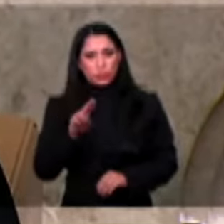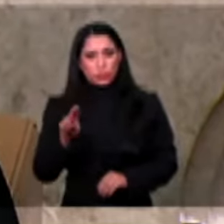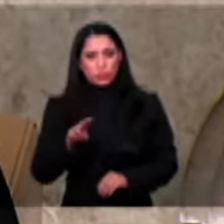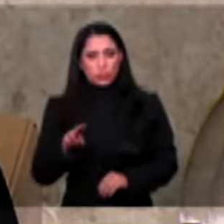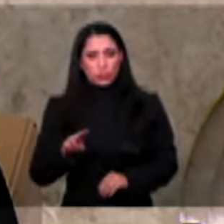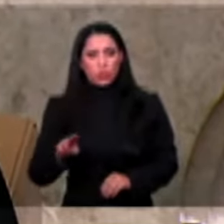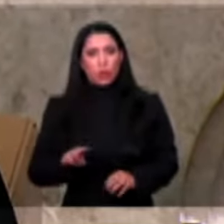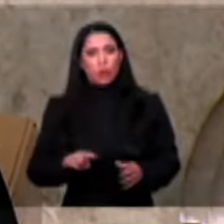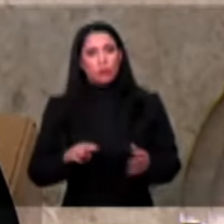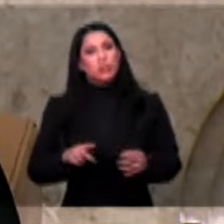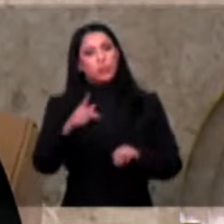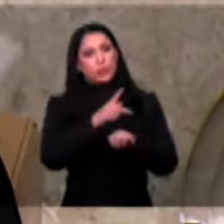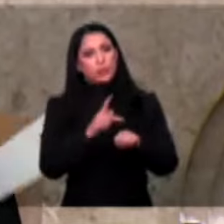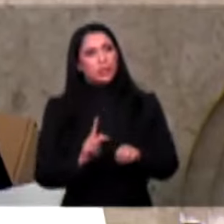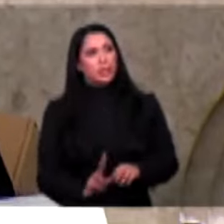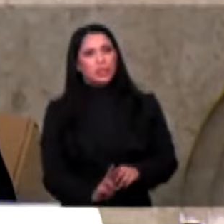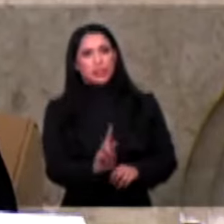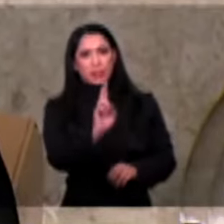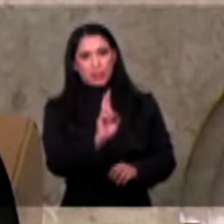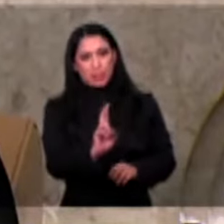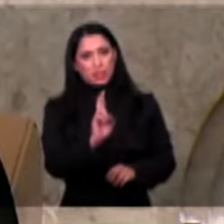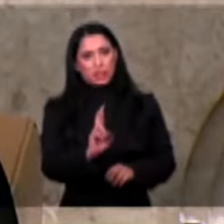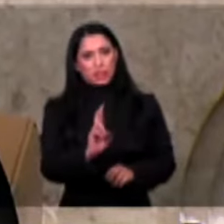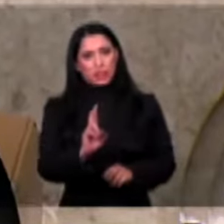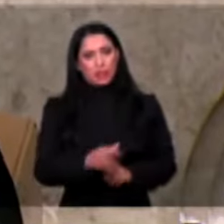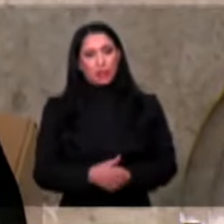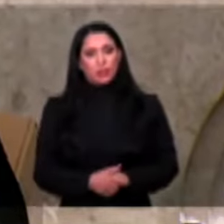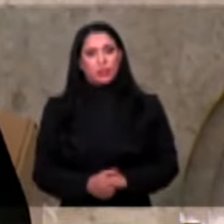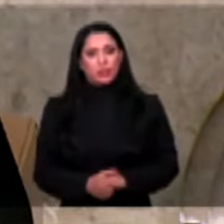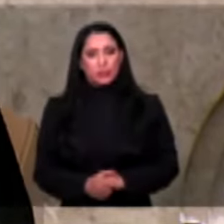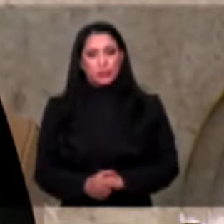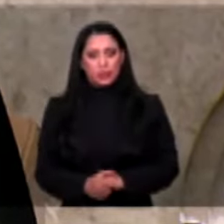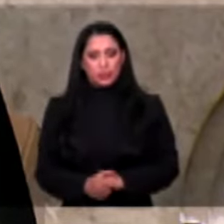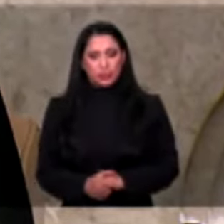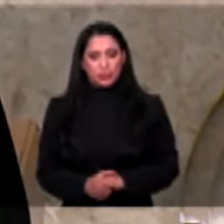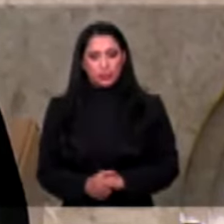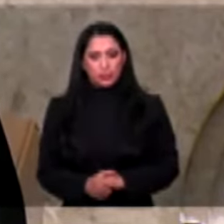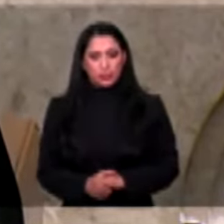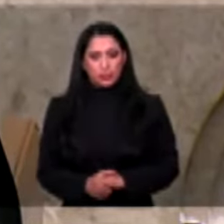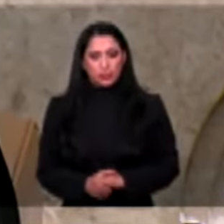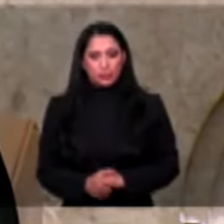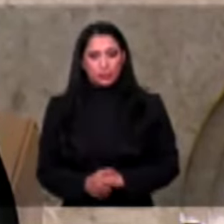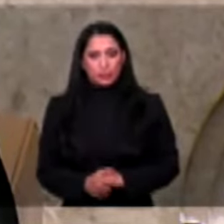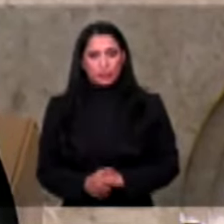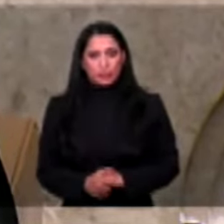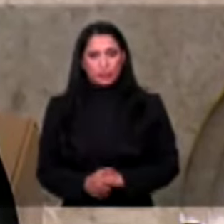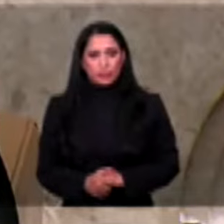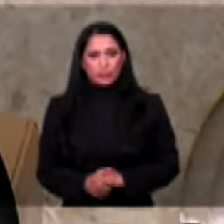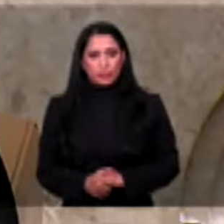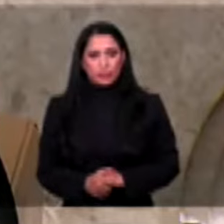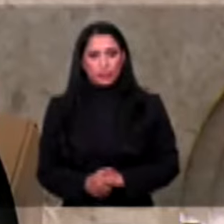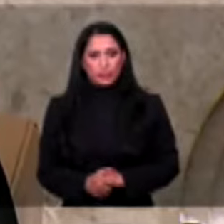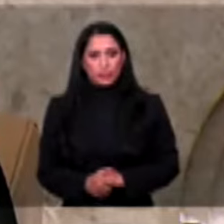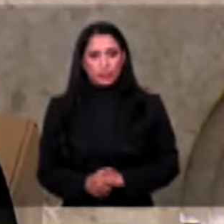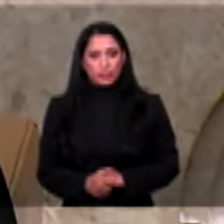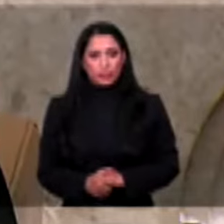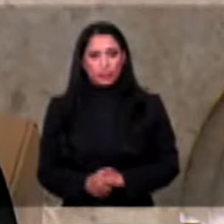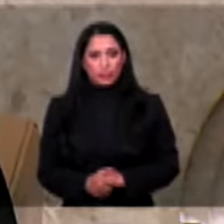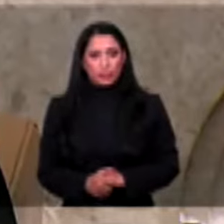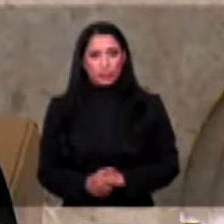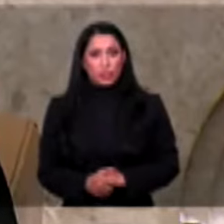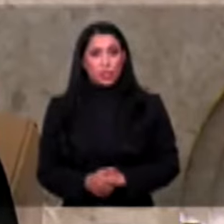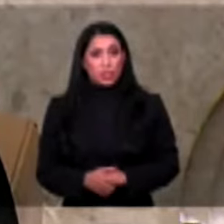da Guiné, República da Índia, República da Indonésia, República da Sérvia,